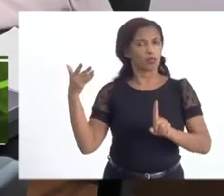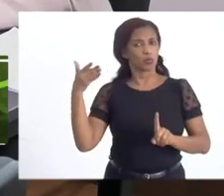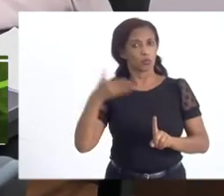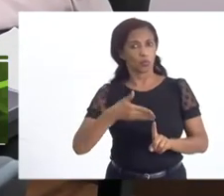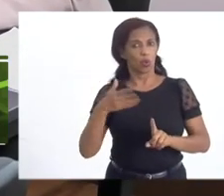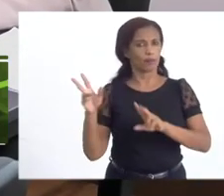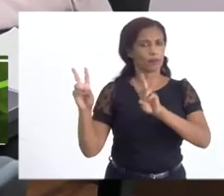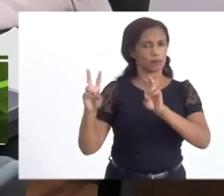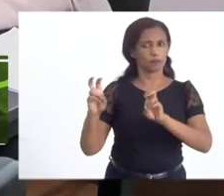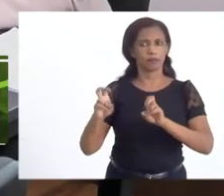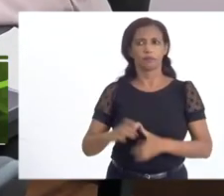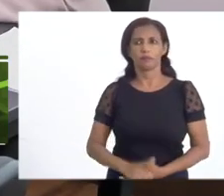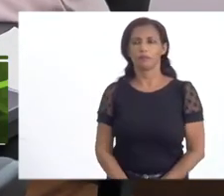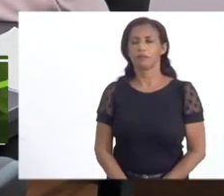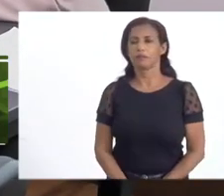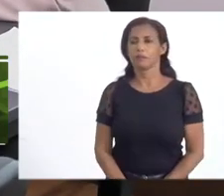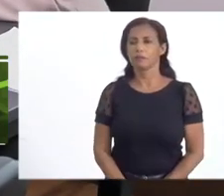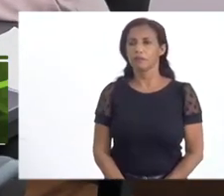né?